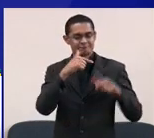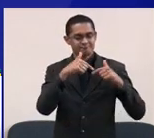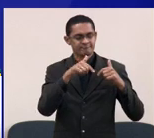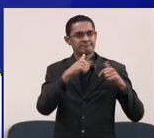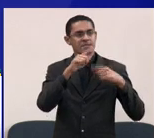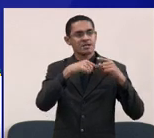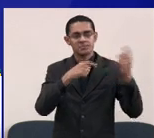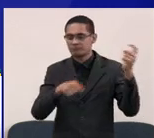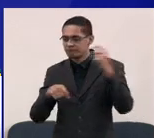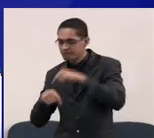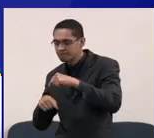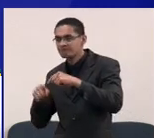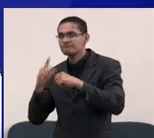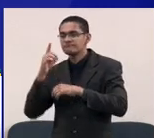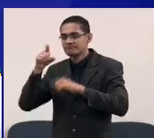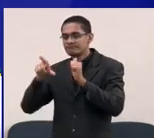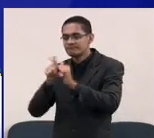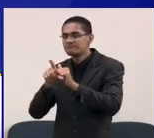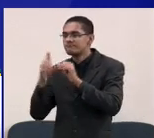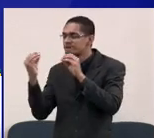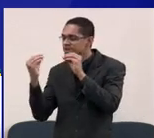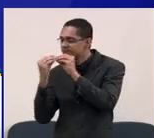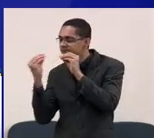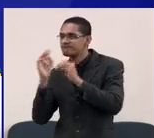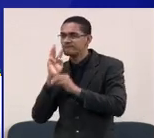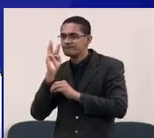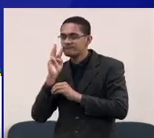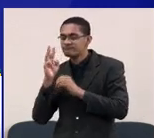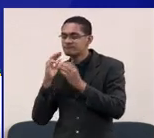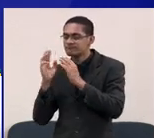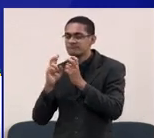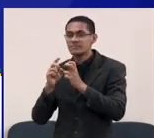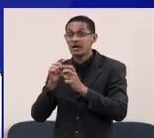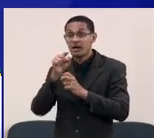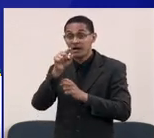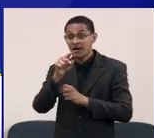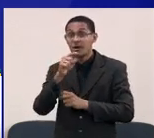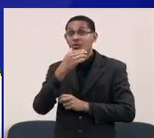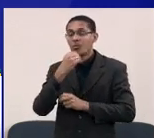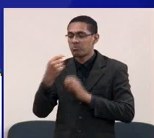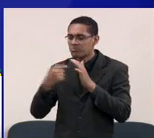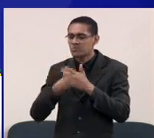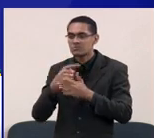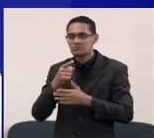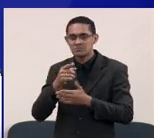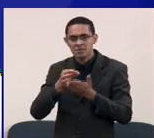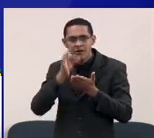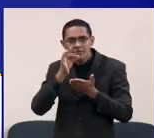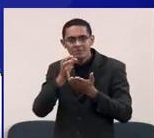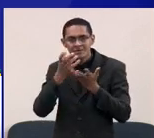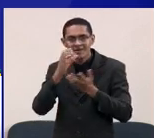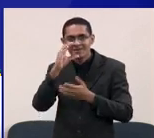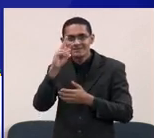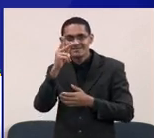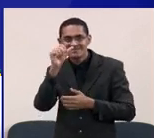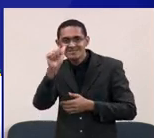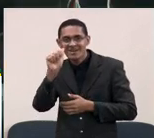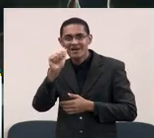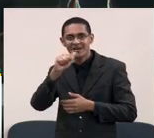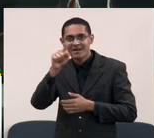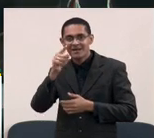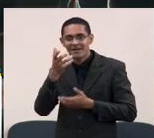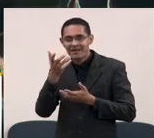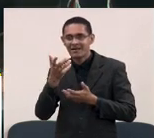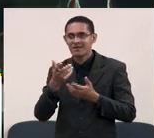cá dar um beijo no Valdez, tal. Aí ele dizia: a senhora não quer um chá de Marapuama? A senhora não quer um chá? Esse chá é para não sei o que, esse